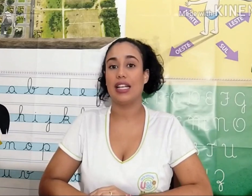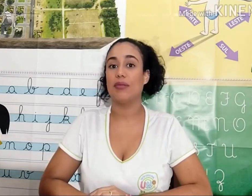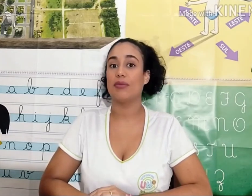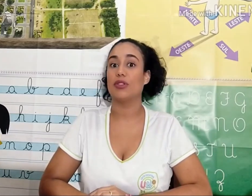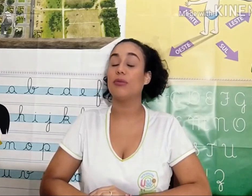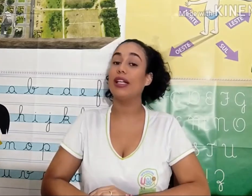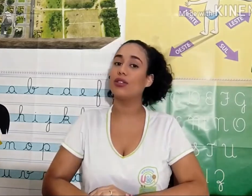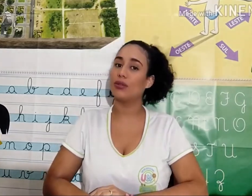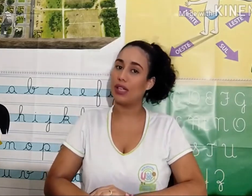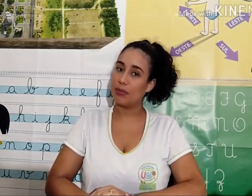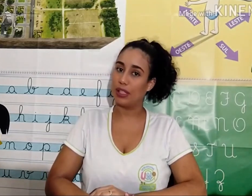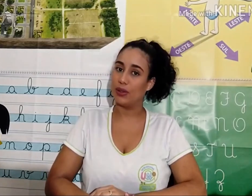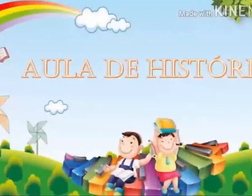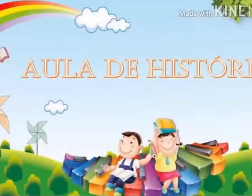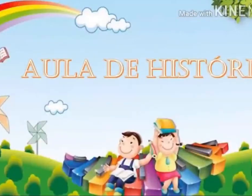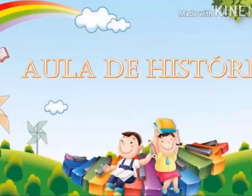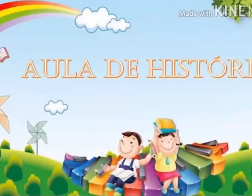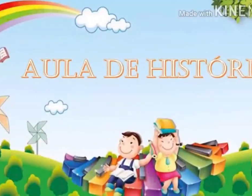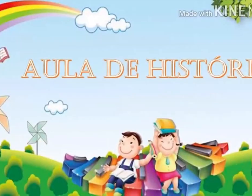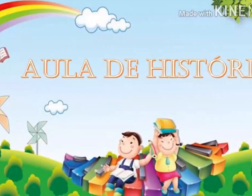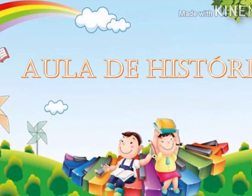iniciaremos mais um capítulo.